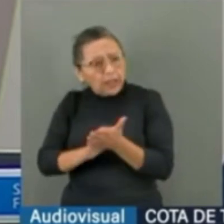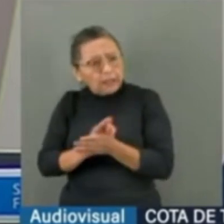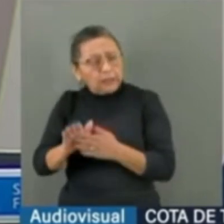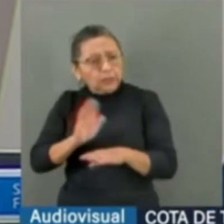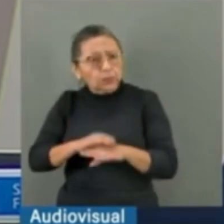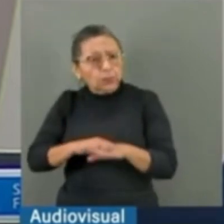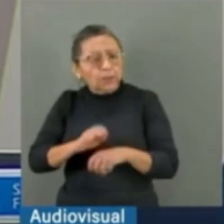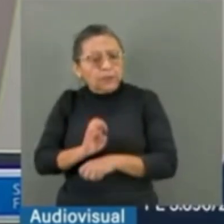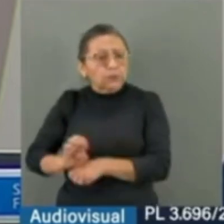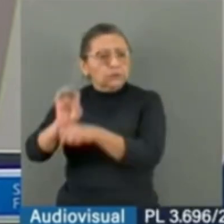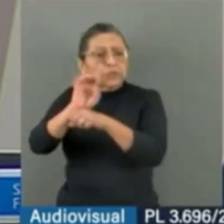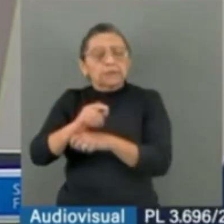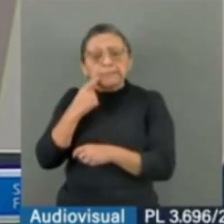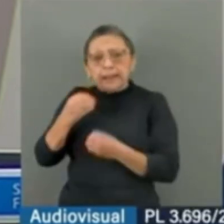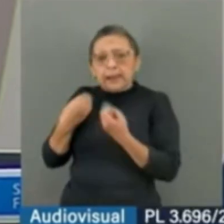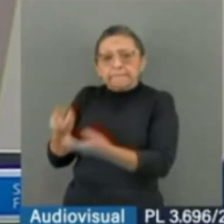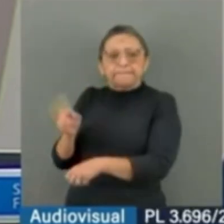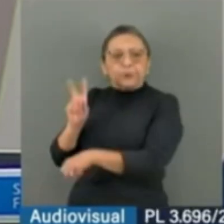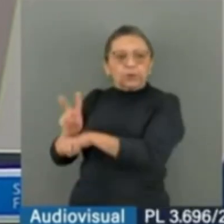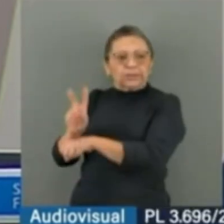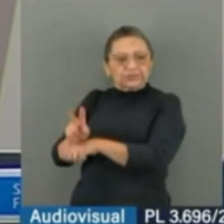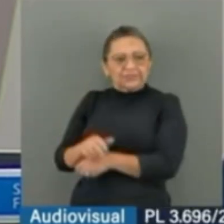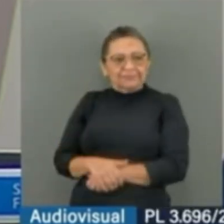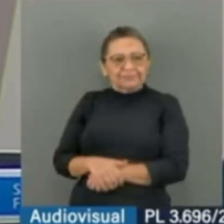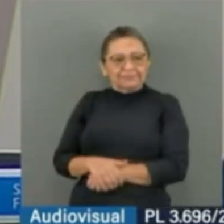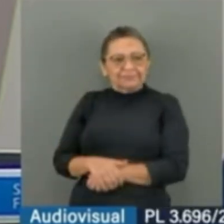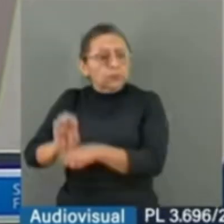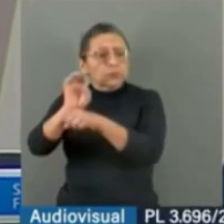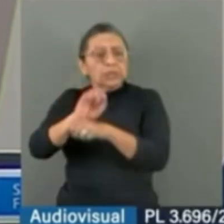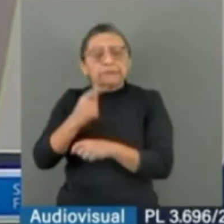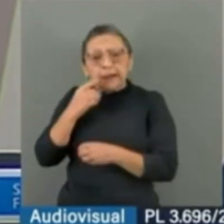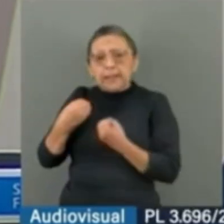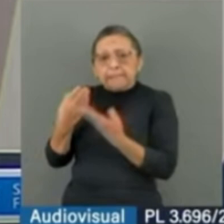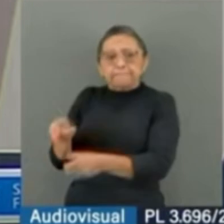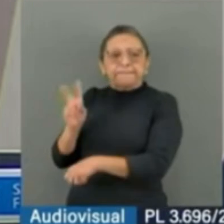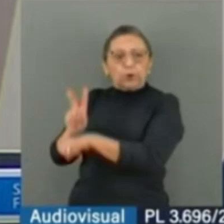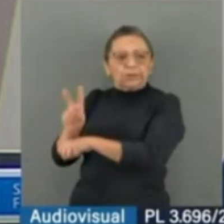Estado para protegê-los. E mais,